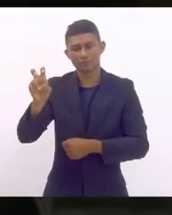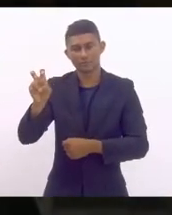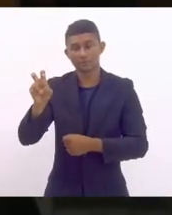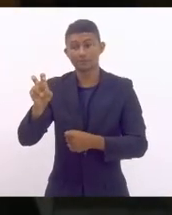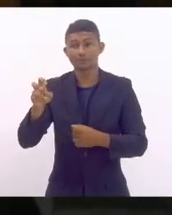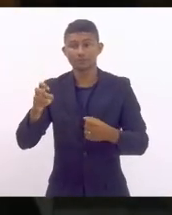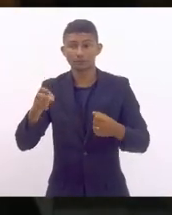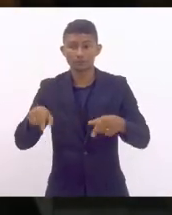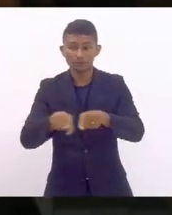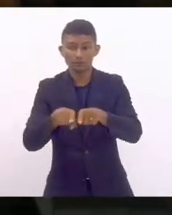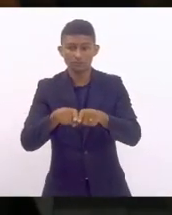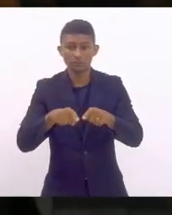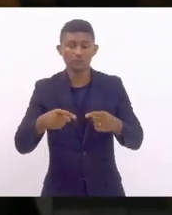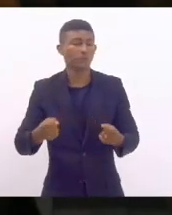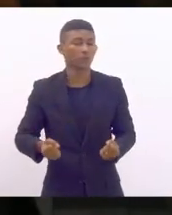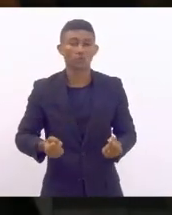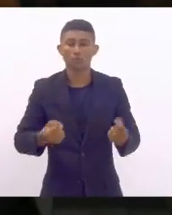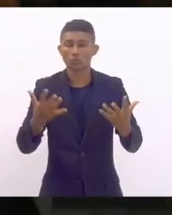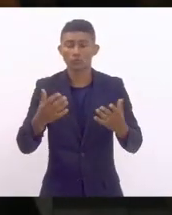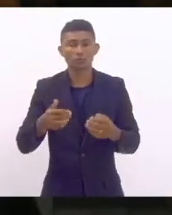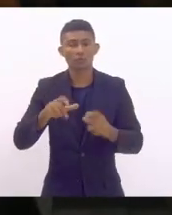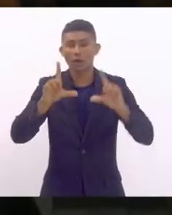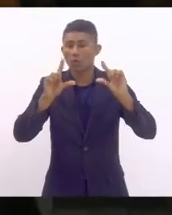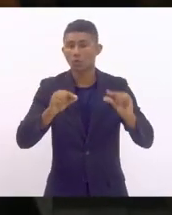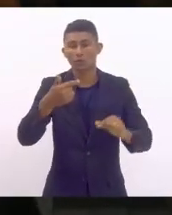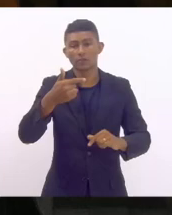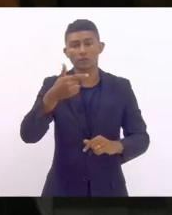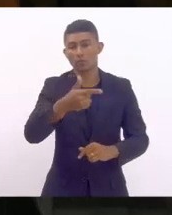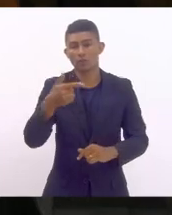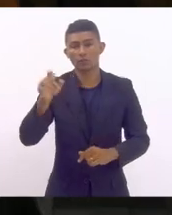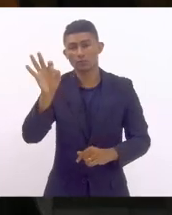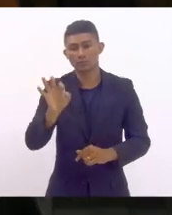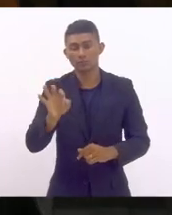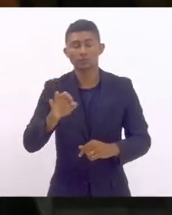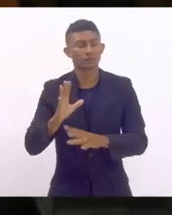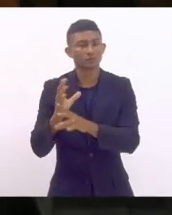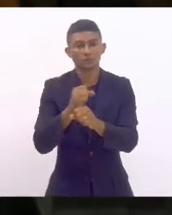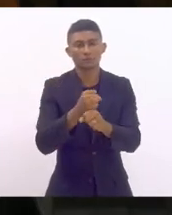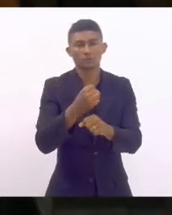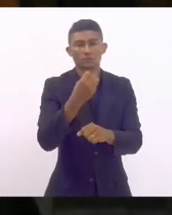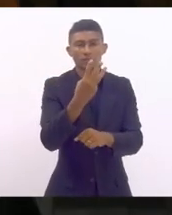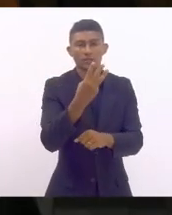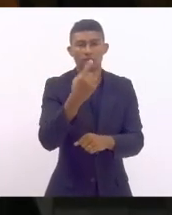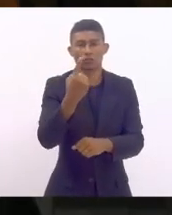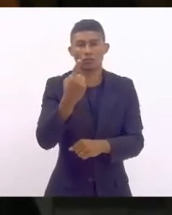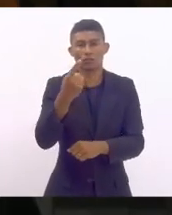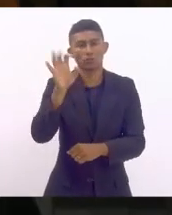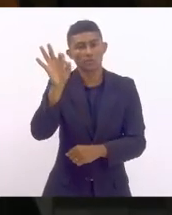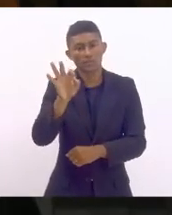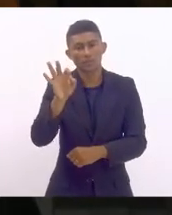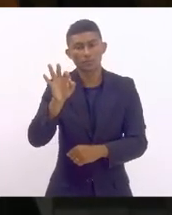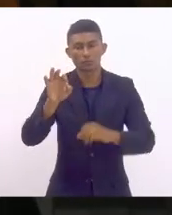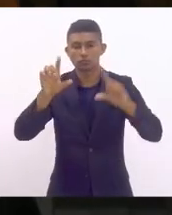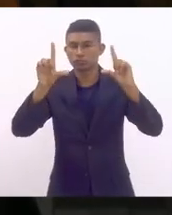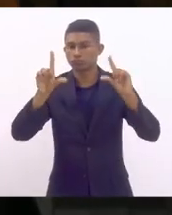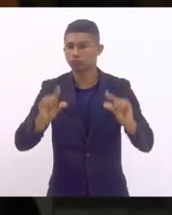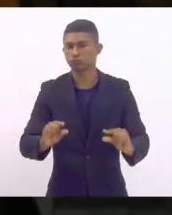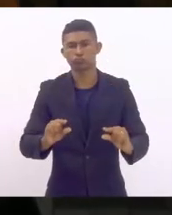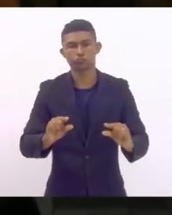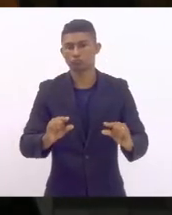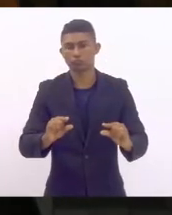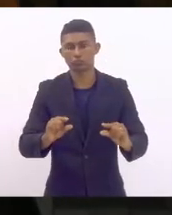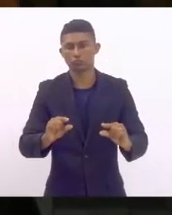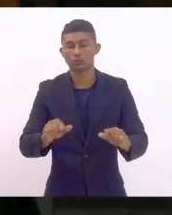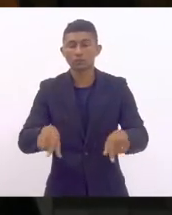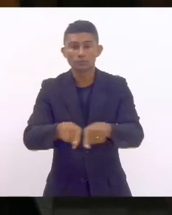de custeio é -22% e o total é 31 por cento a menos sem colocar a inflação então